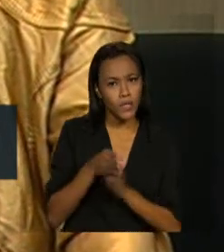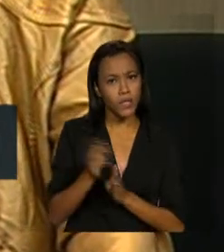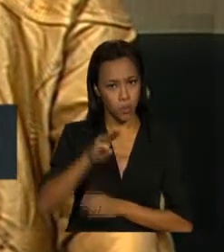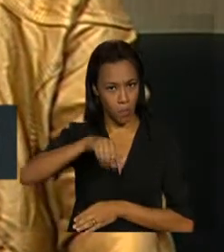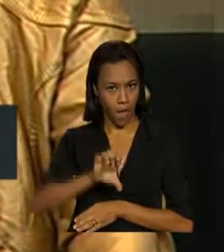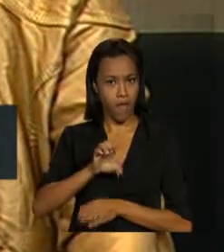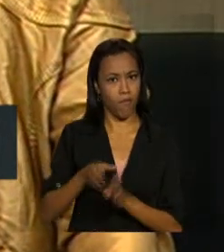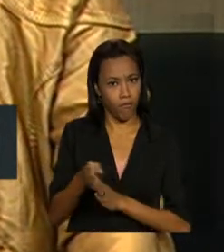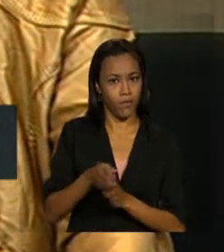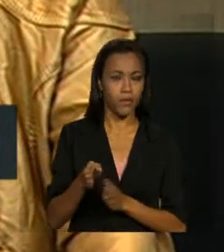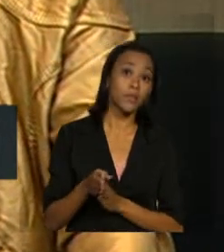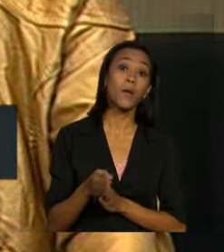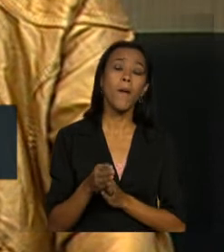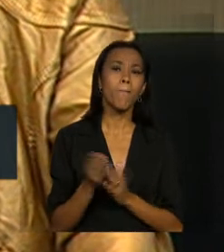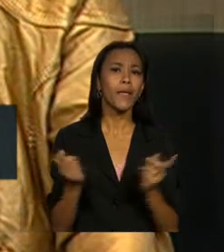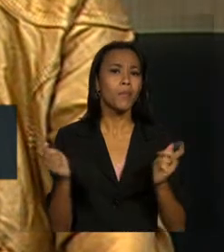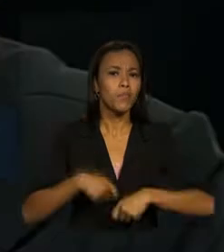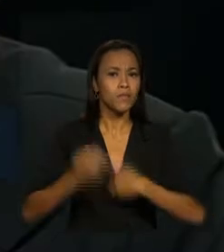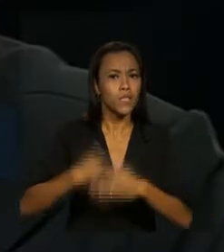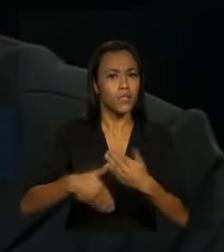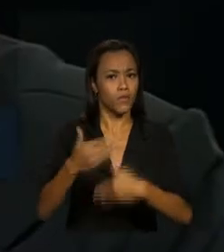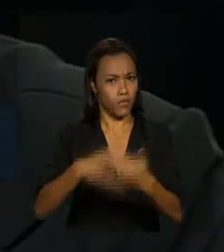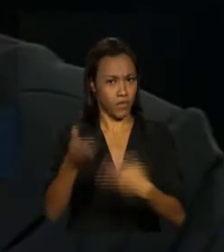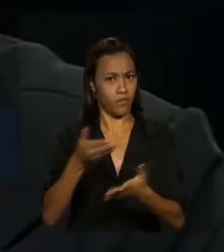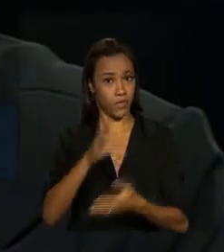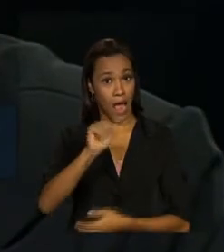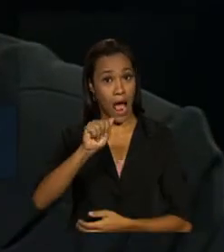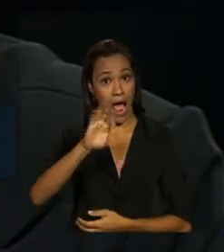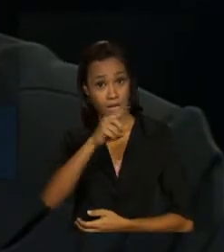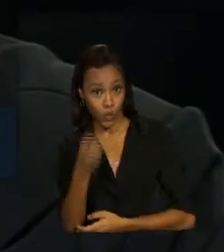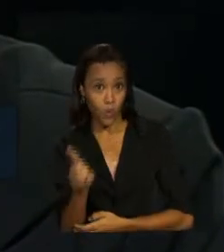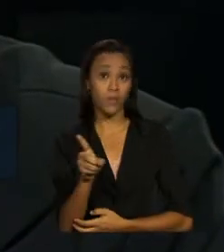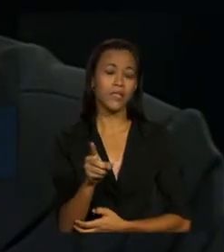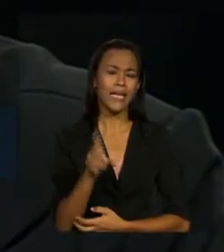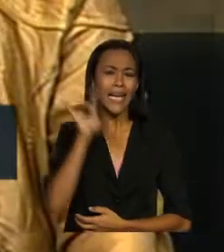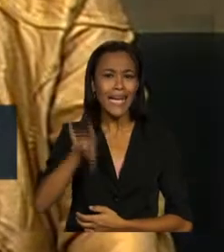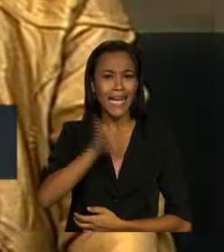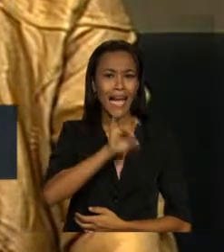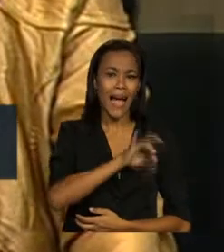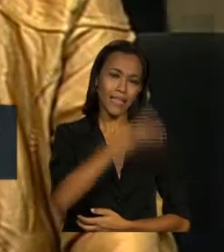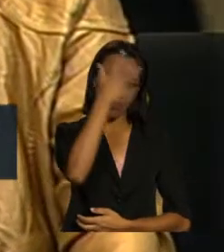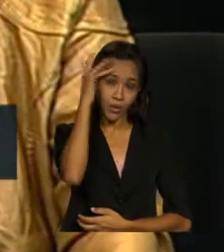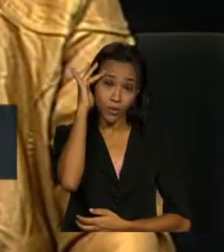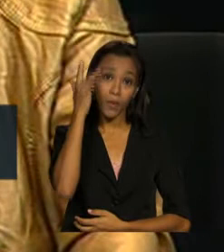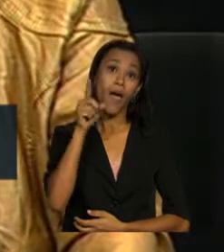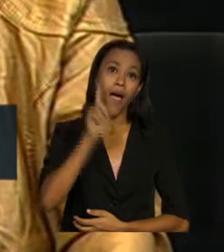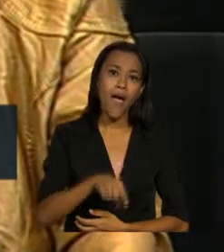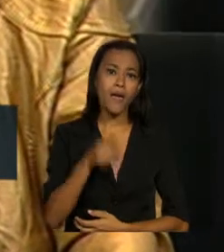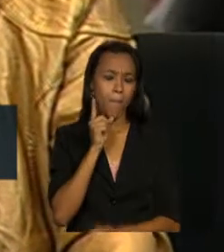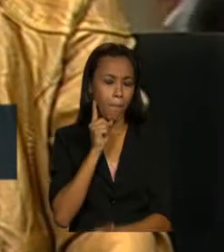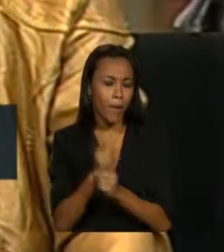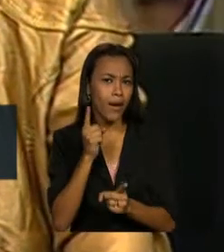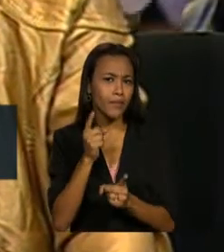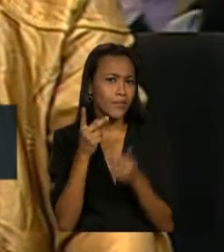contida para o desenvolvimento dessas duas ações, é que, de fato, cada pessoa seja